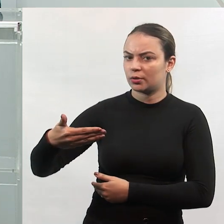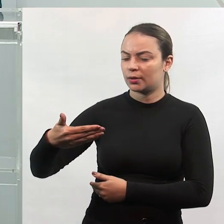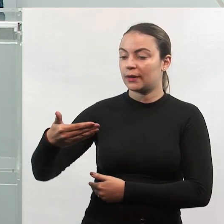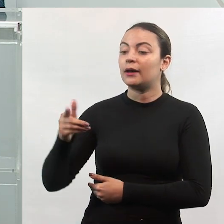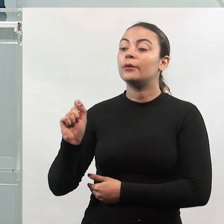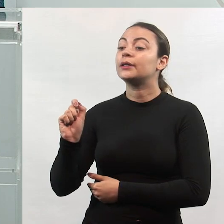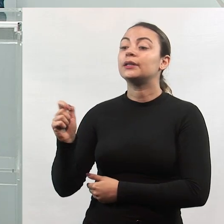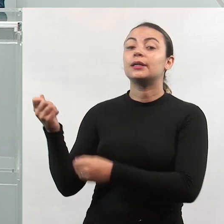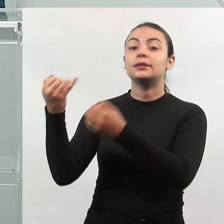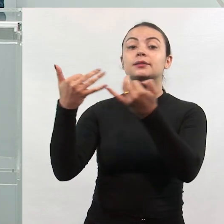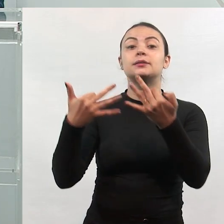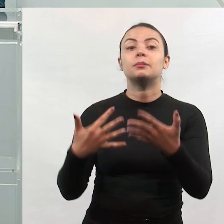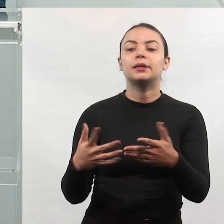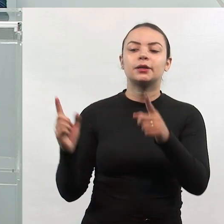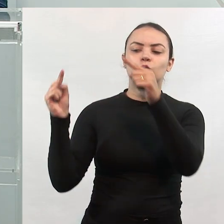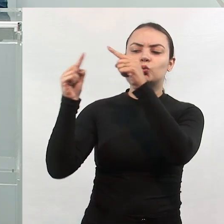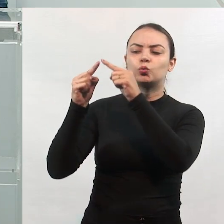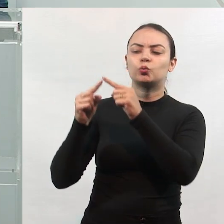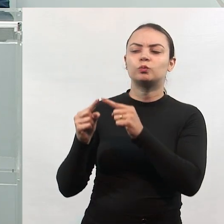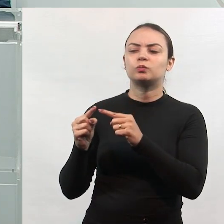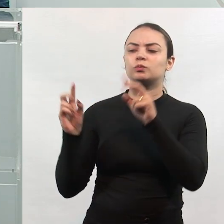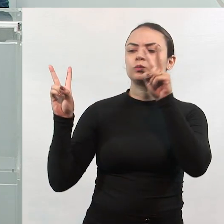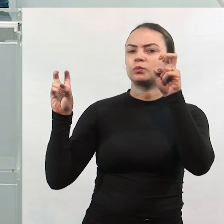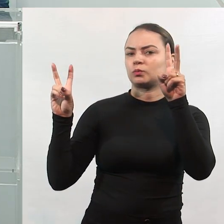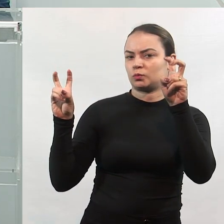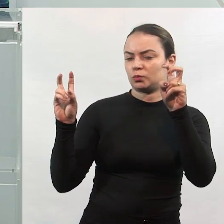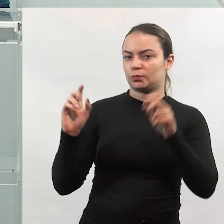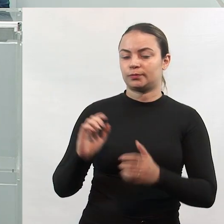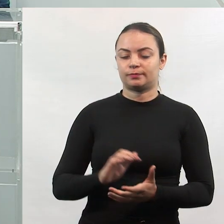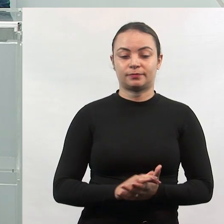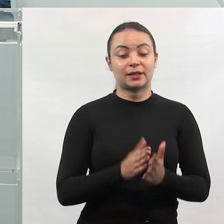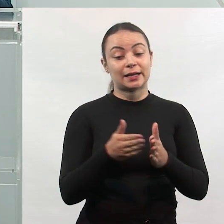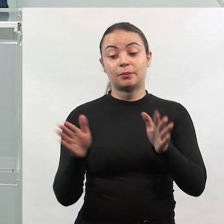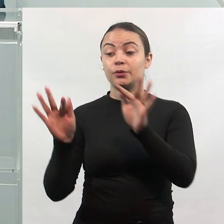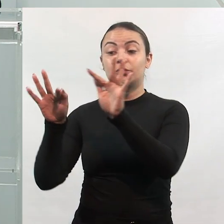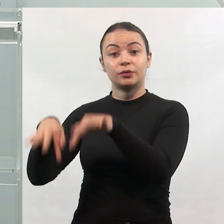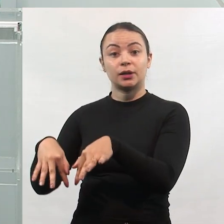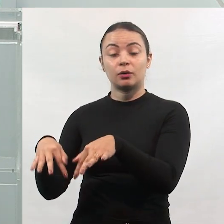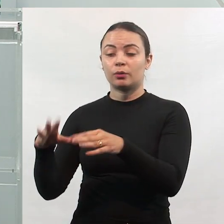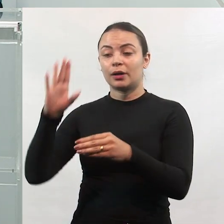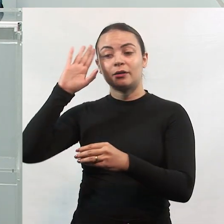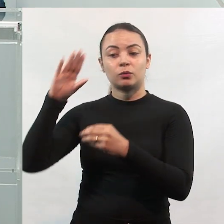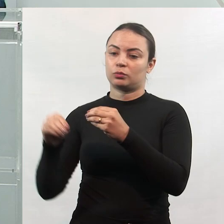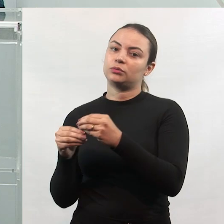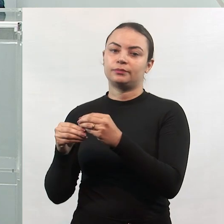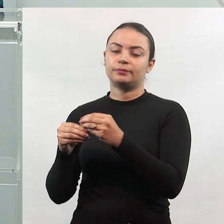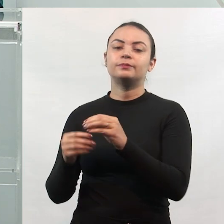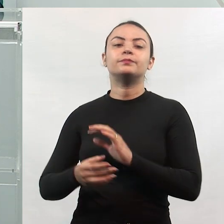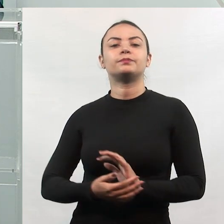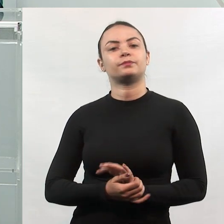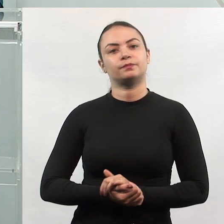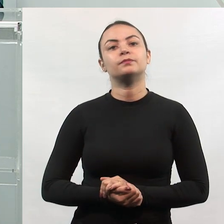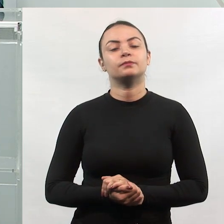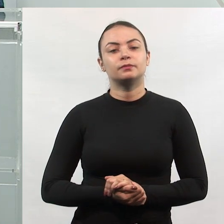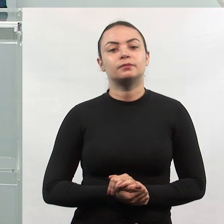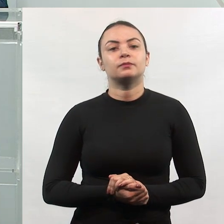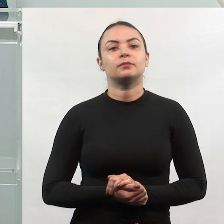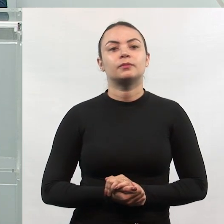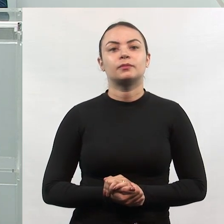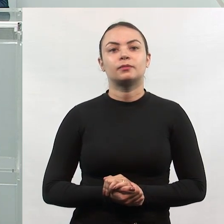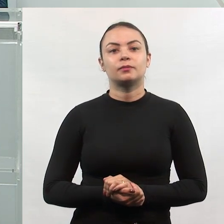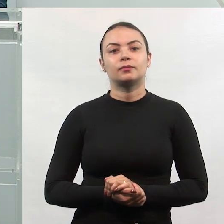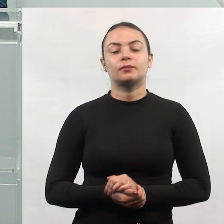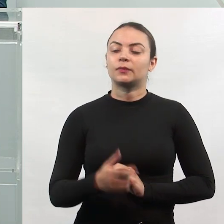falam, né, a que eles remetem, qual que é o direcionamento em relação a essa discussão. Para depois fazer uma conclusão, fazer um fechamento. Né?